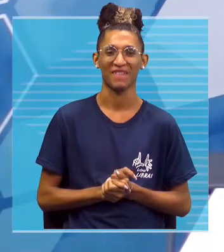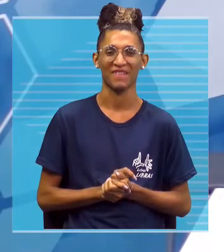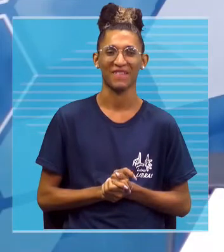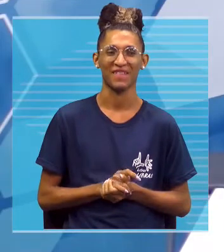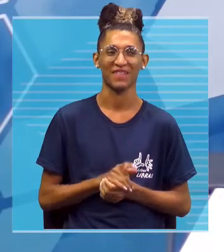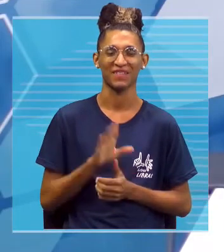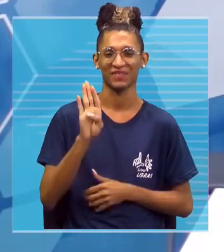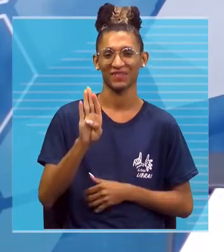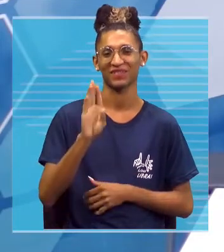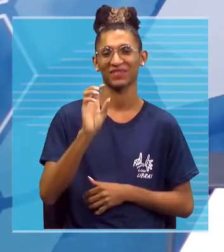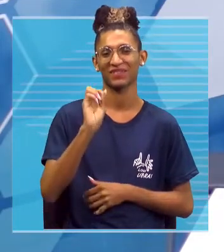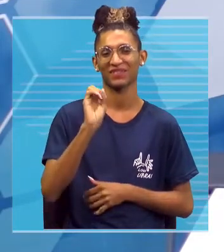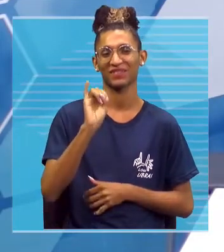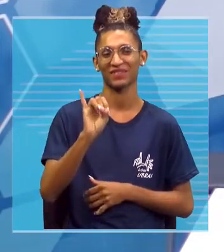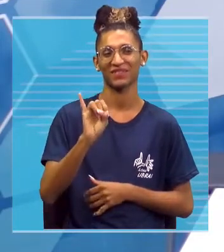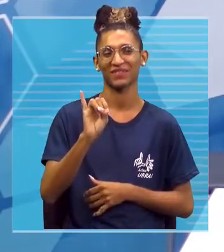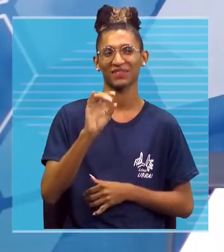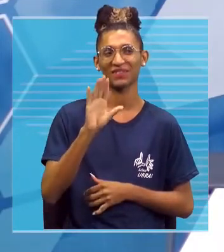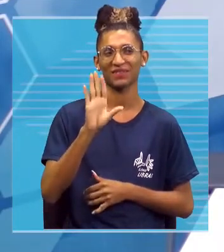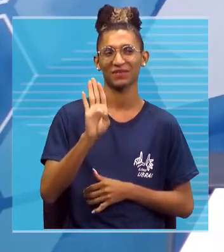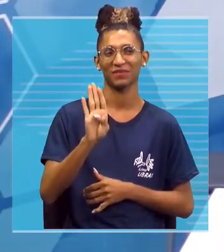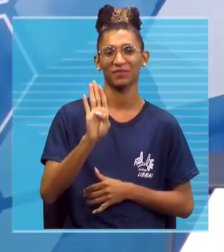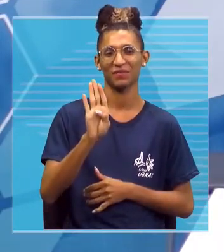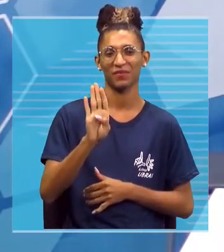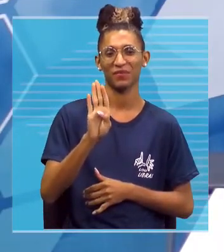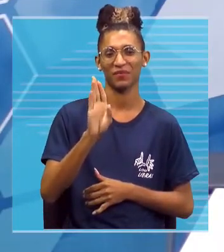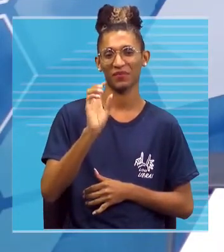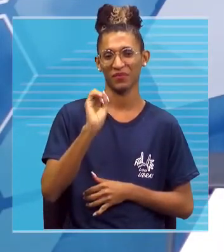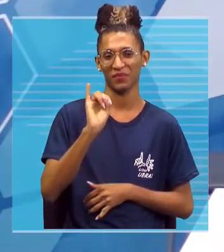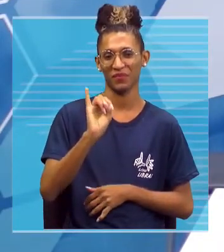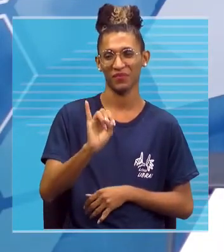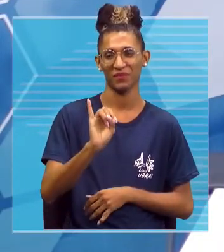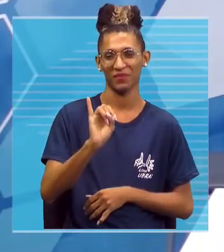olha né aí